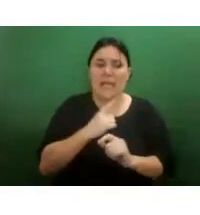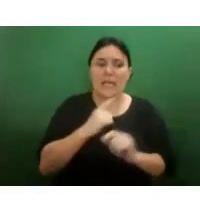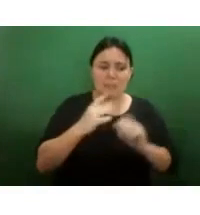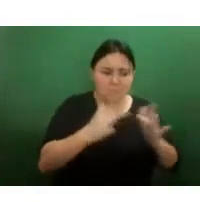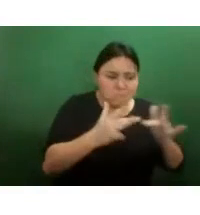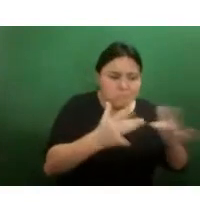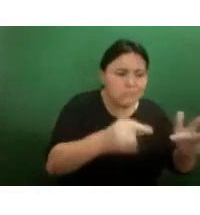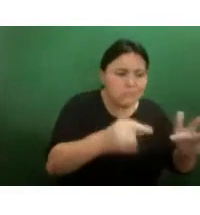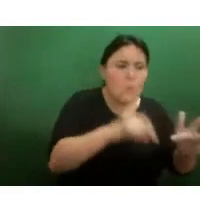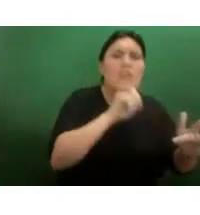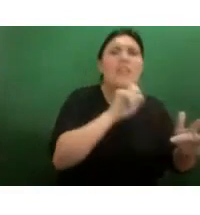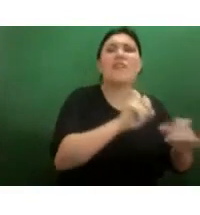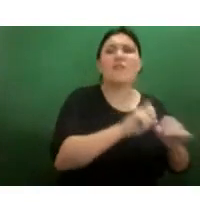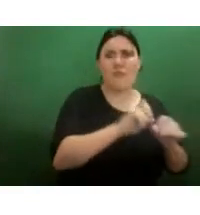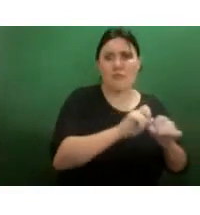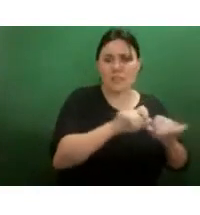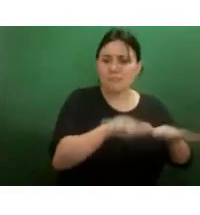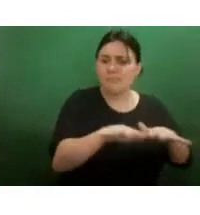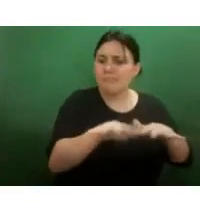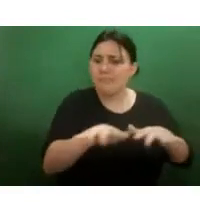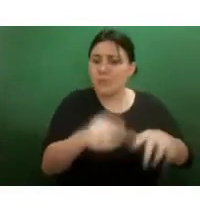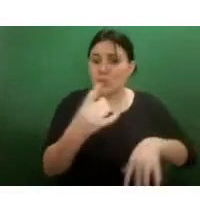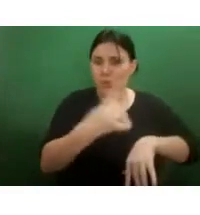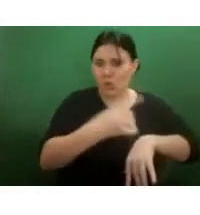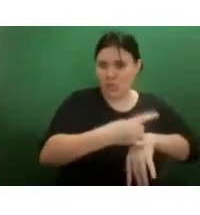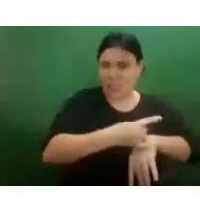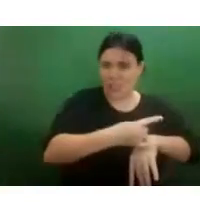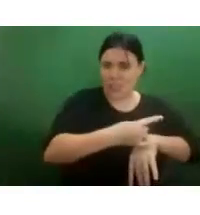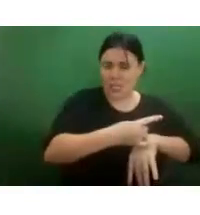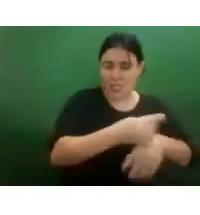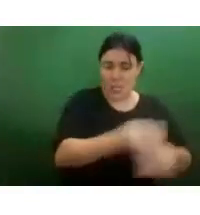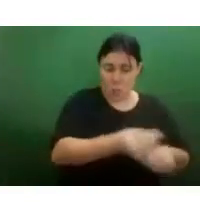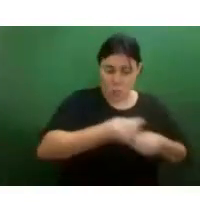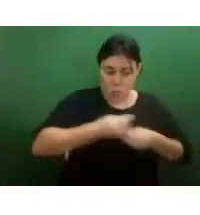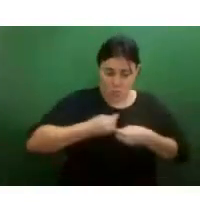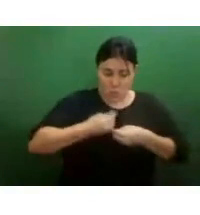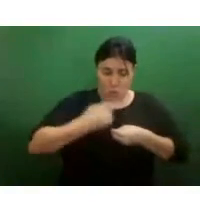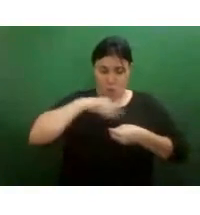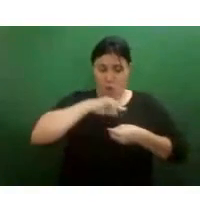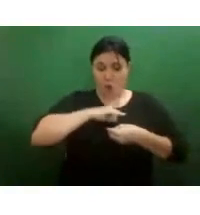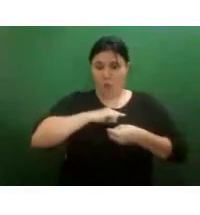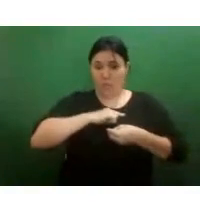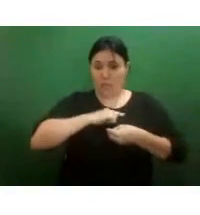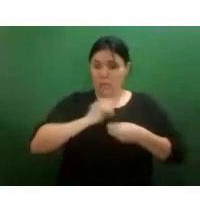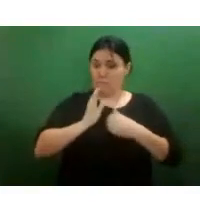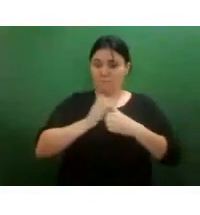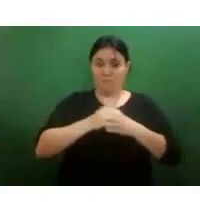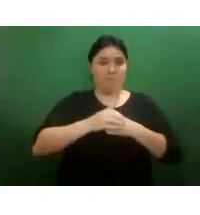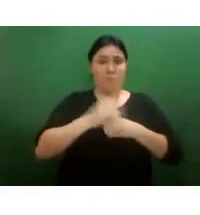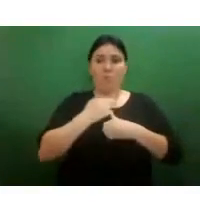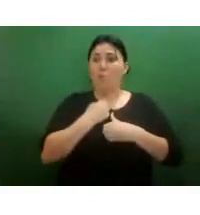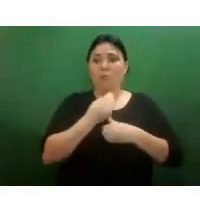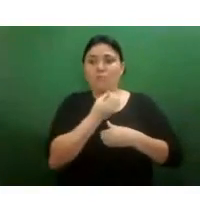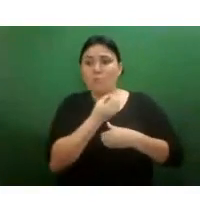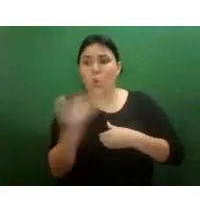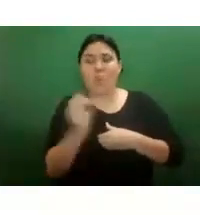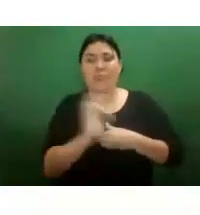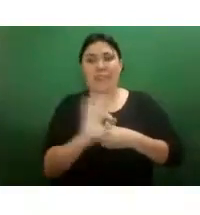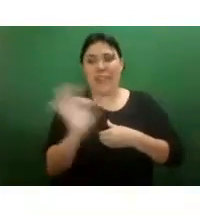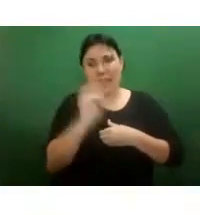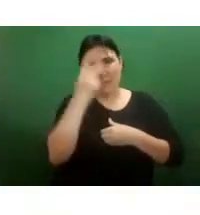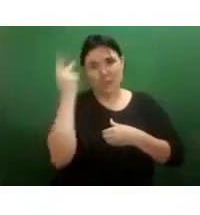que foram entregues para a imprensa, para os jurados, mas isso foi feito